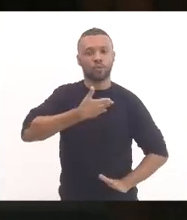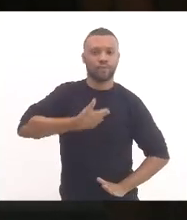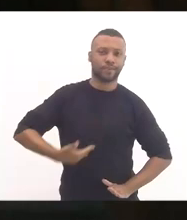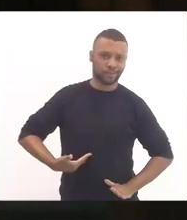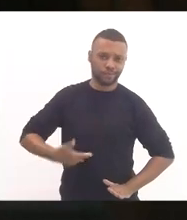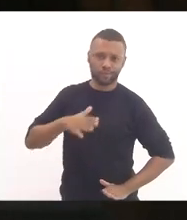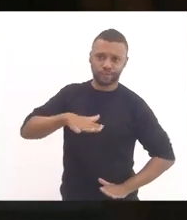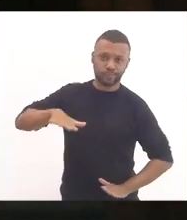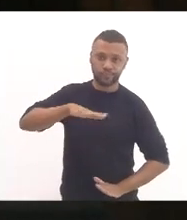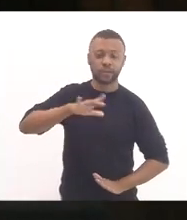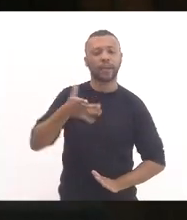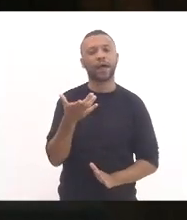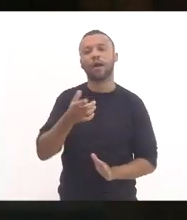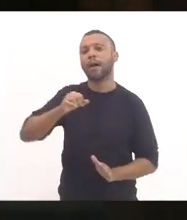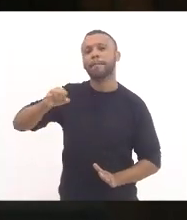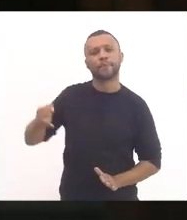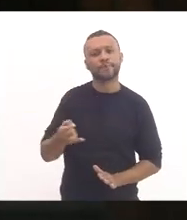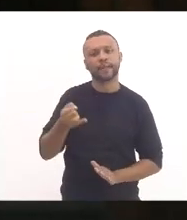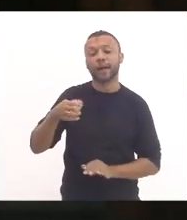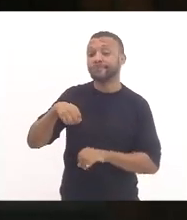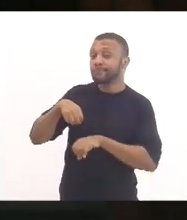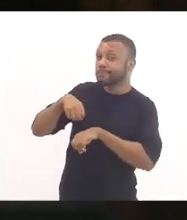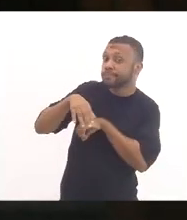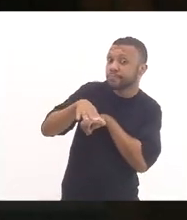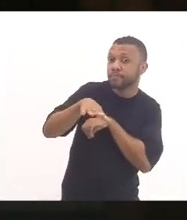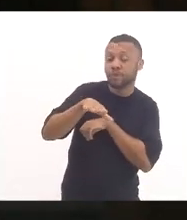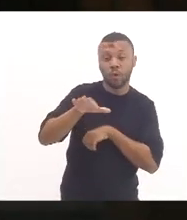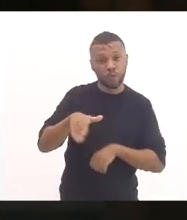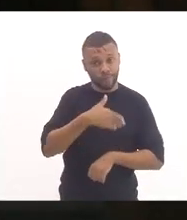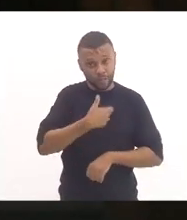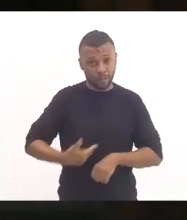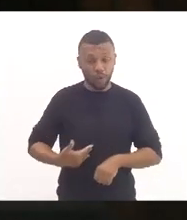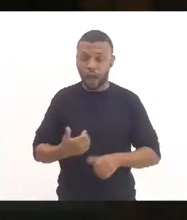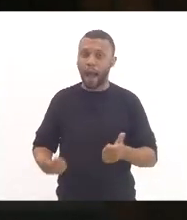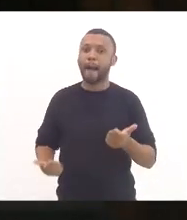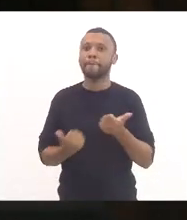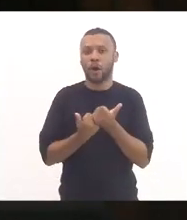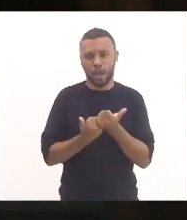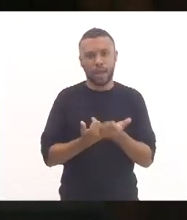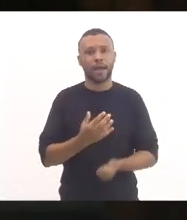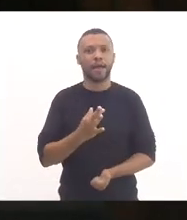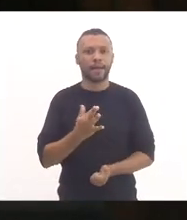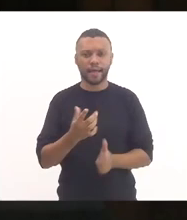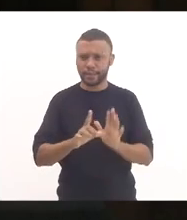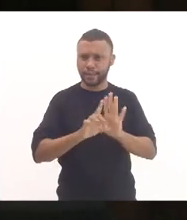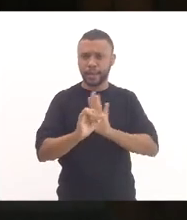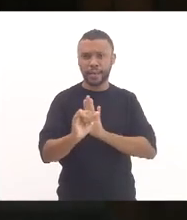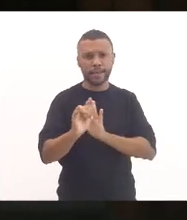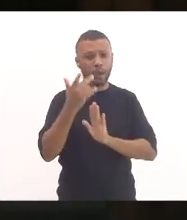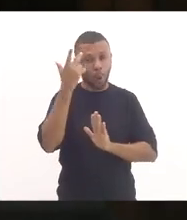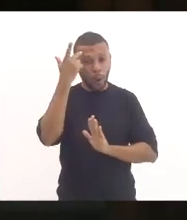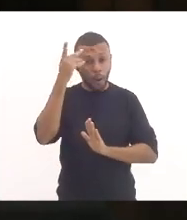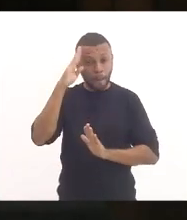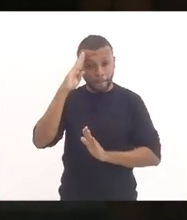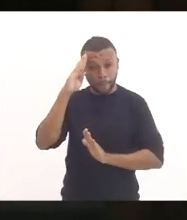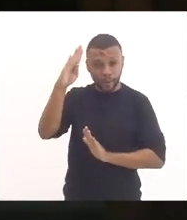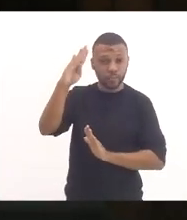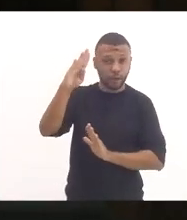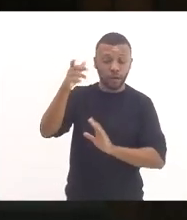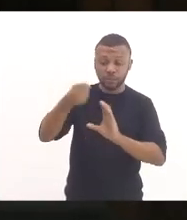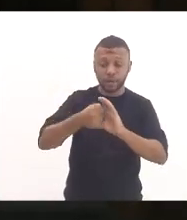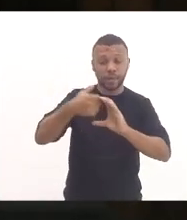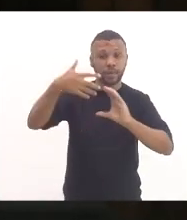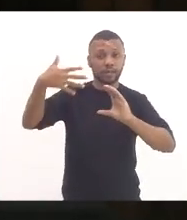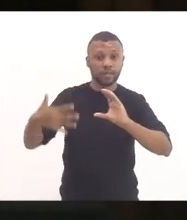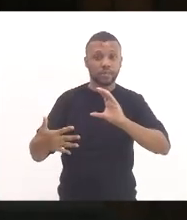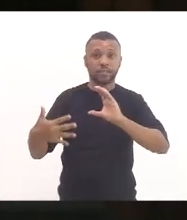e faça se aqui um parênteses o governador está apoiando essa lei orgânica eu acho que é o gargalo é dentro